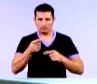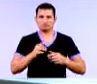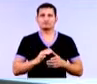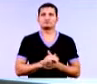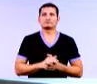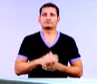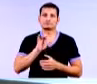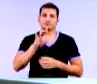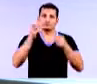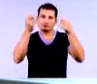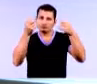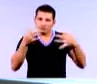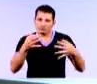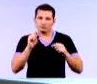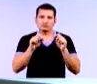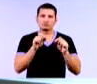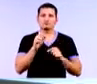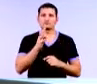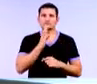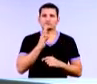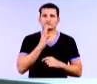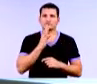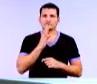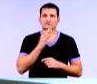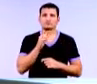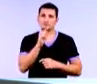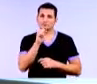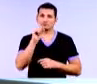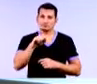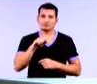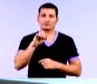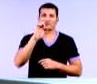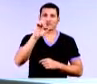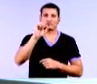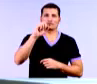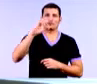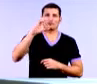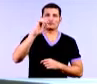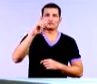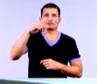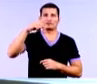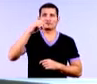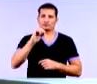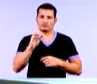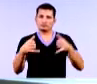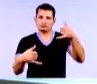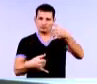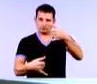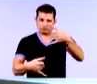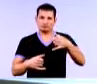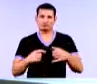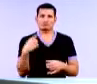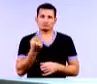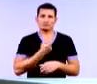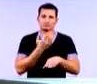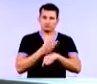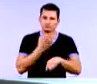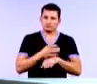do que a gente vai conhecer. Isso são escopos, a gente vai treinar. Cada vez que vocês forem praticar, vocês